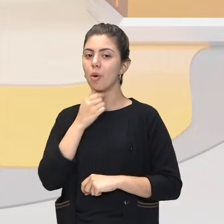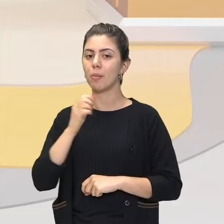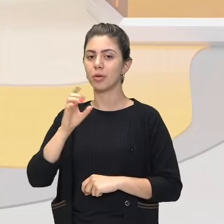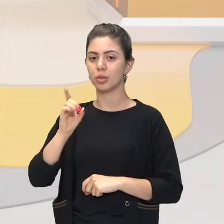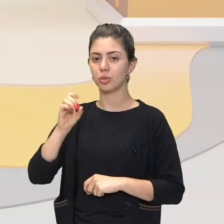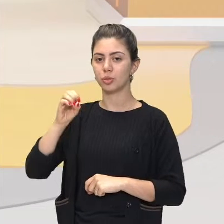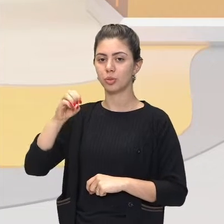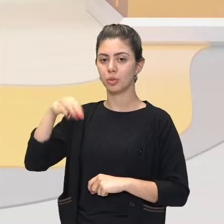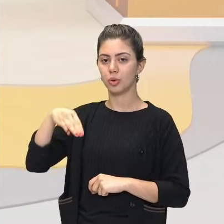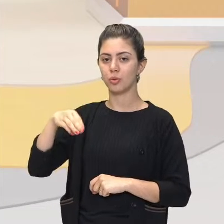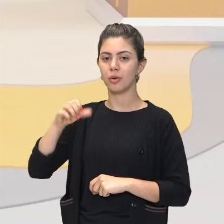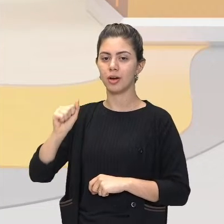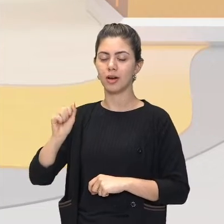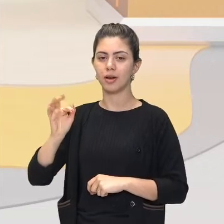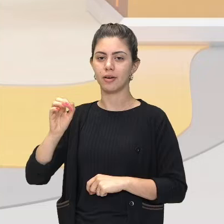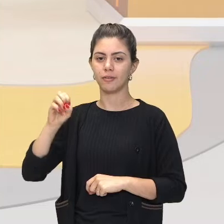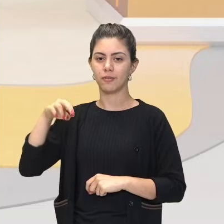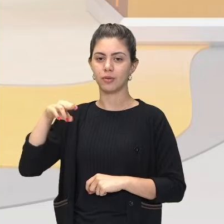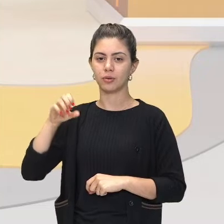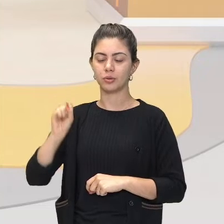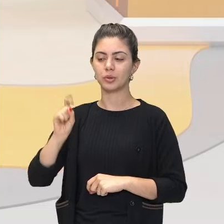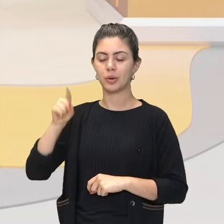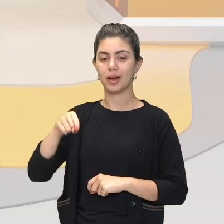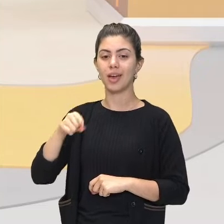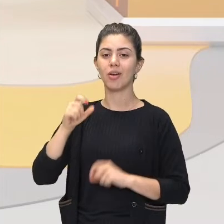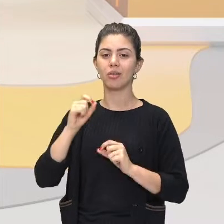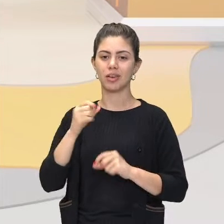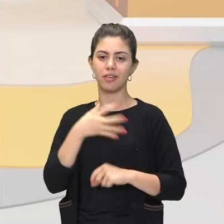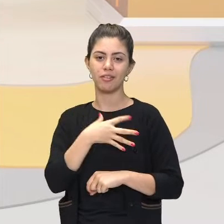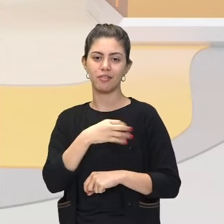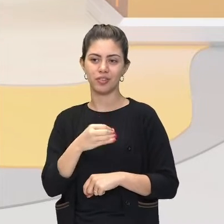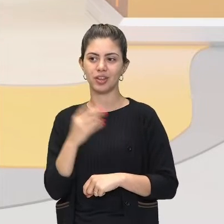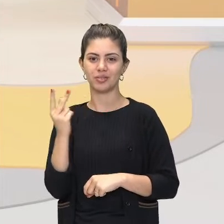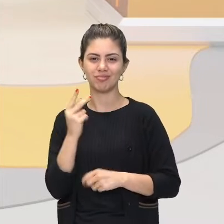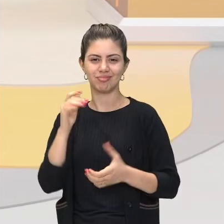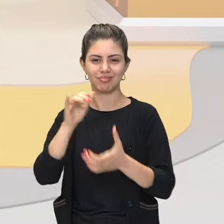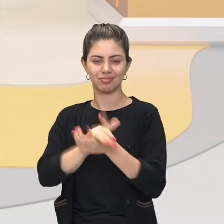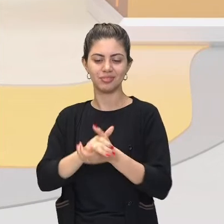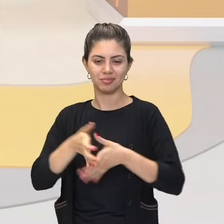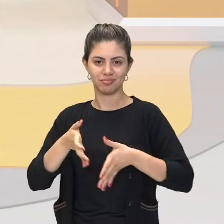filho de Henrique de Borgonha com Dona Teresa. Em